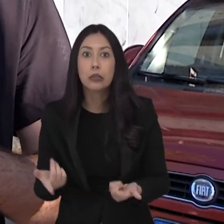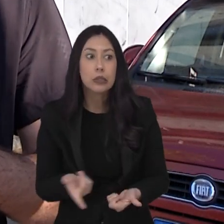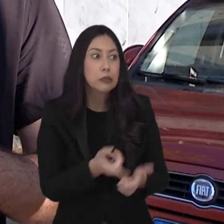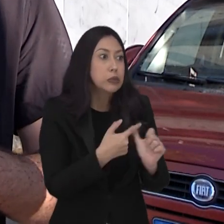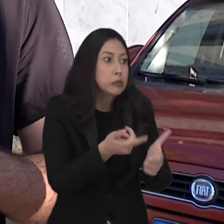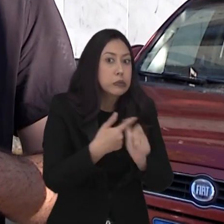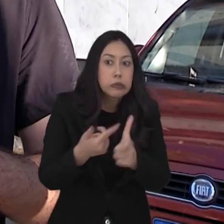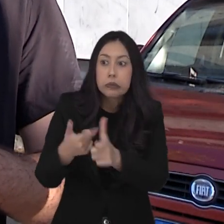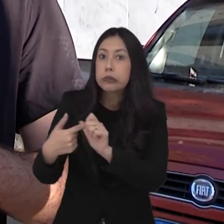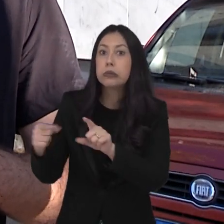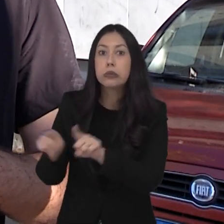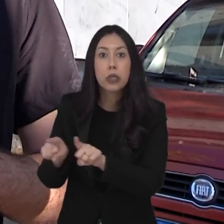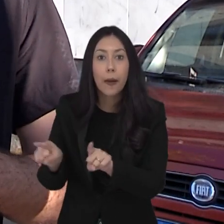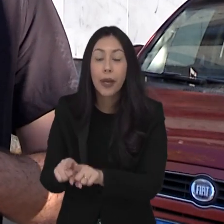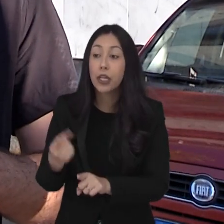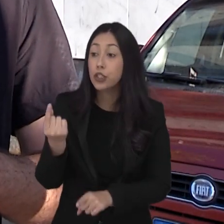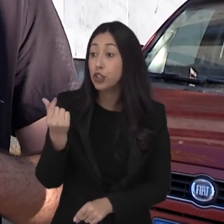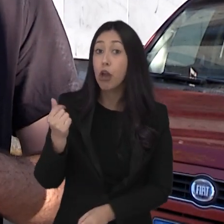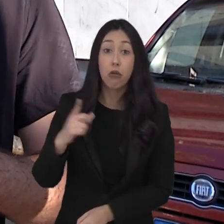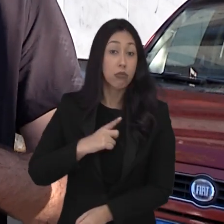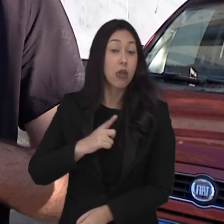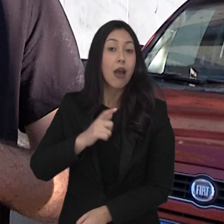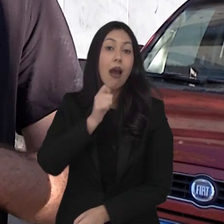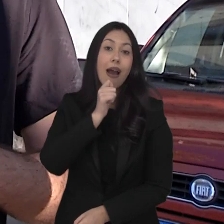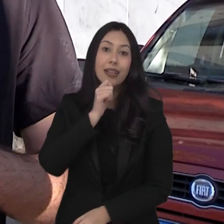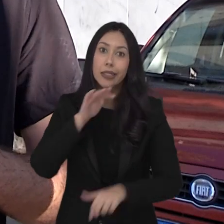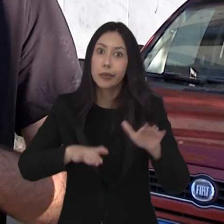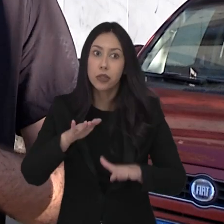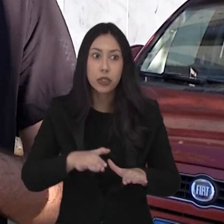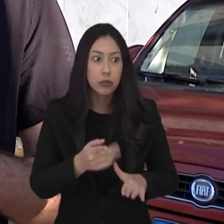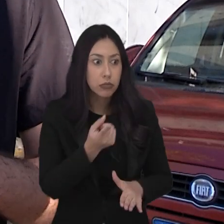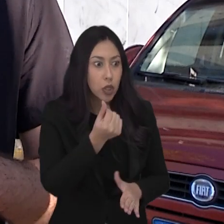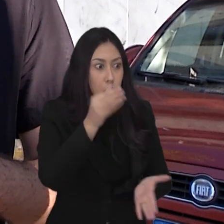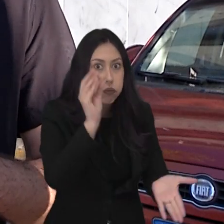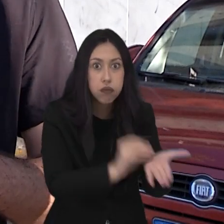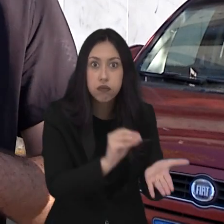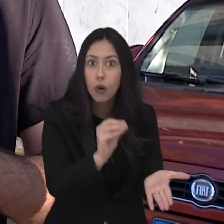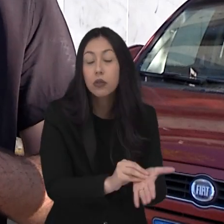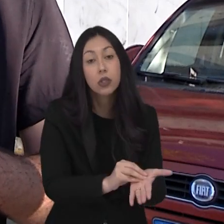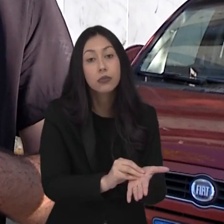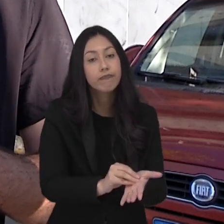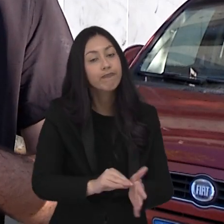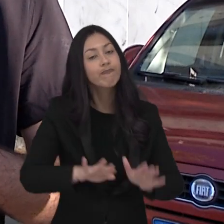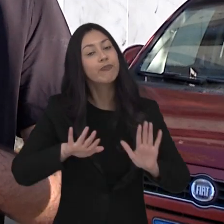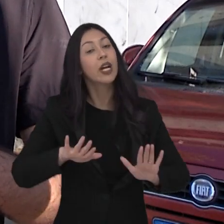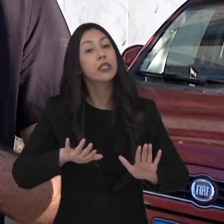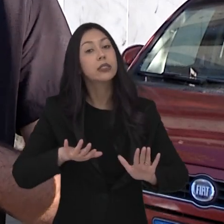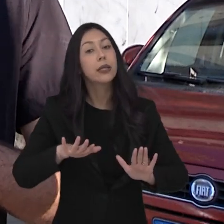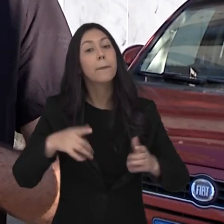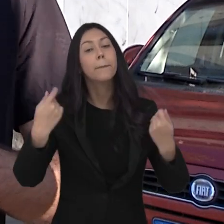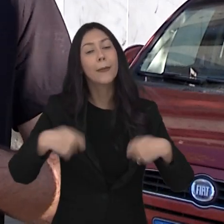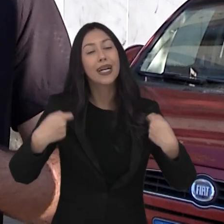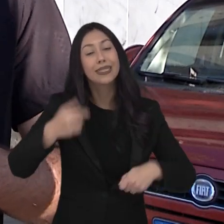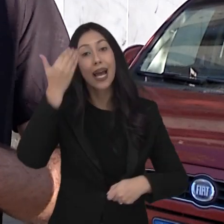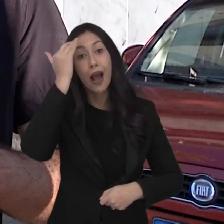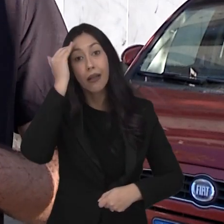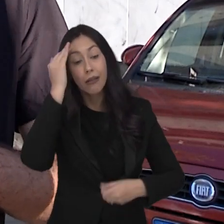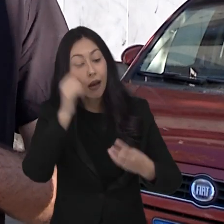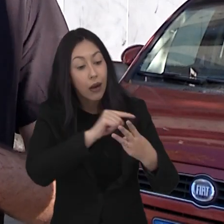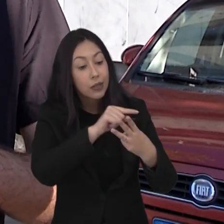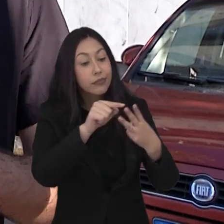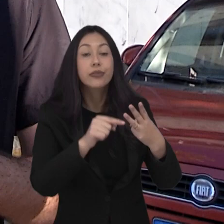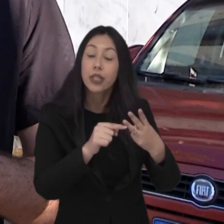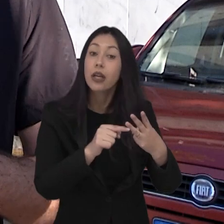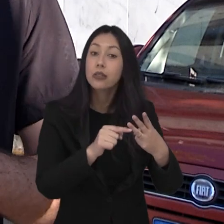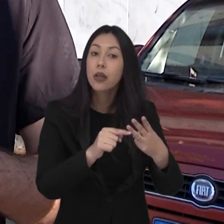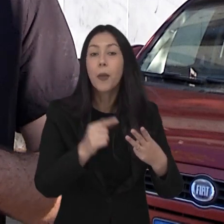como superávit, déficit primário ou rombo nas contas públicas. E entender como esses três pilares funcionam